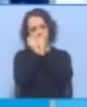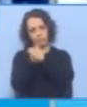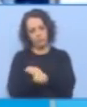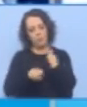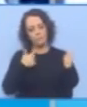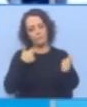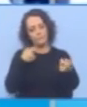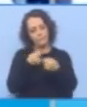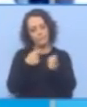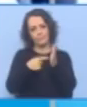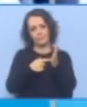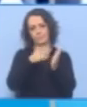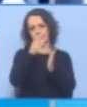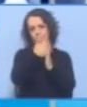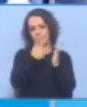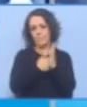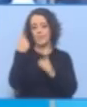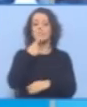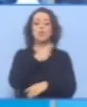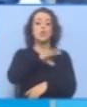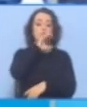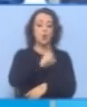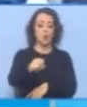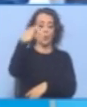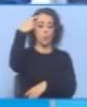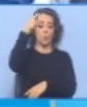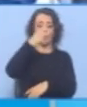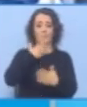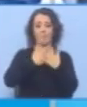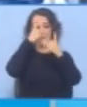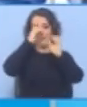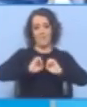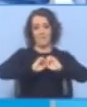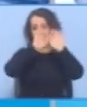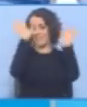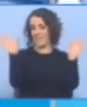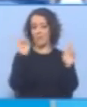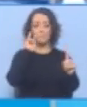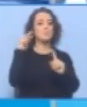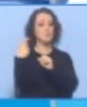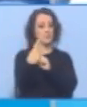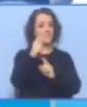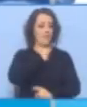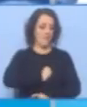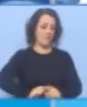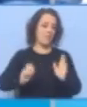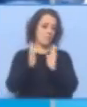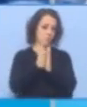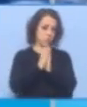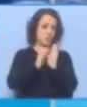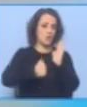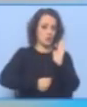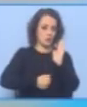Evangelho, porque no Evangelho vemos a parábola do filho pródigo, que é elucidativa também na perspectiva da ética cristã.